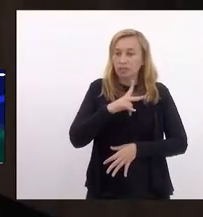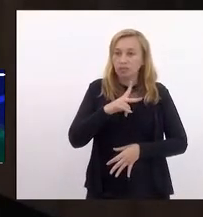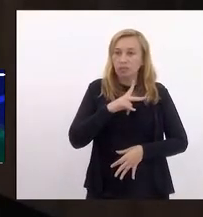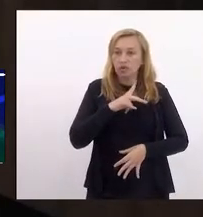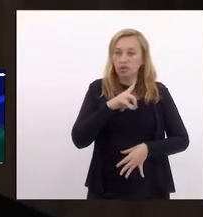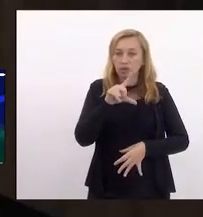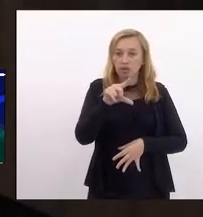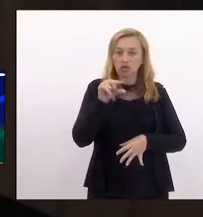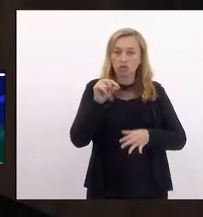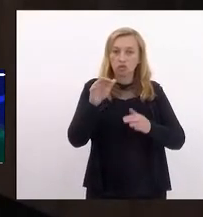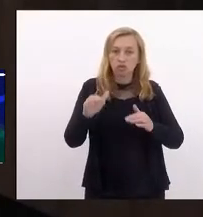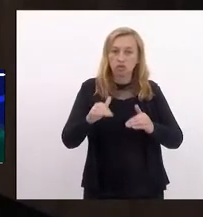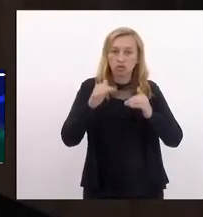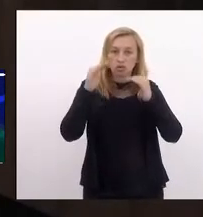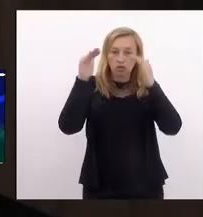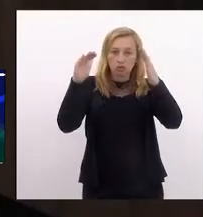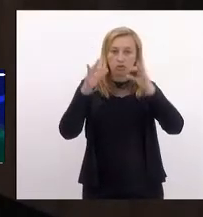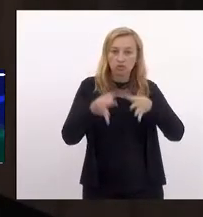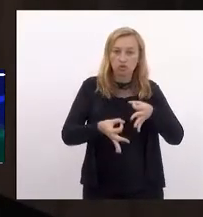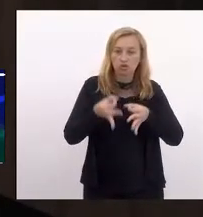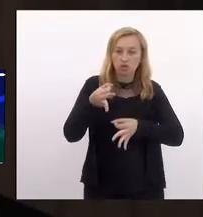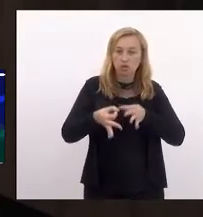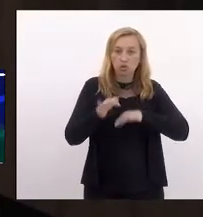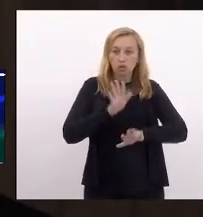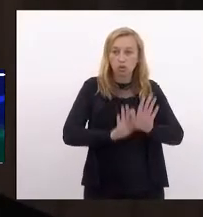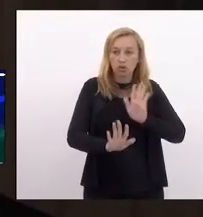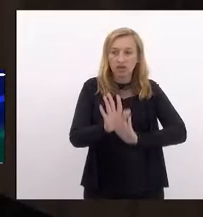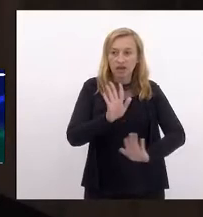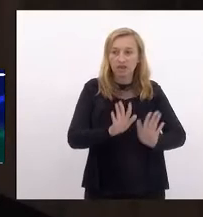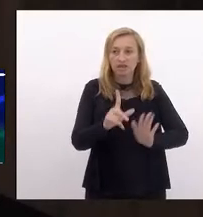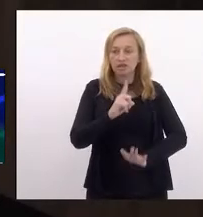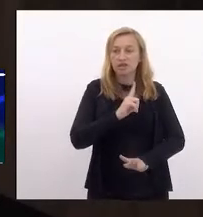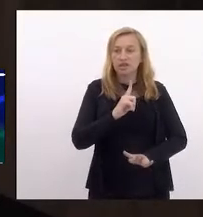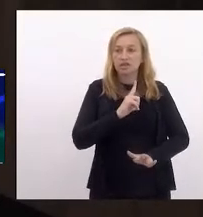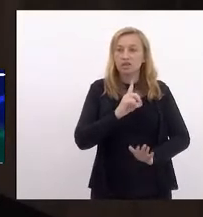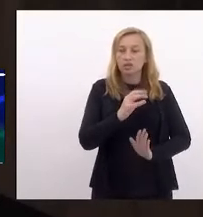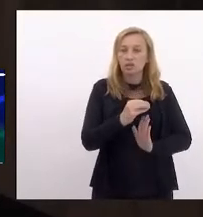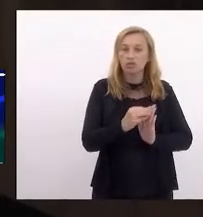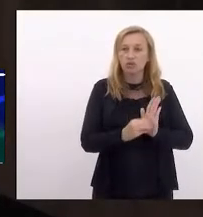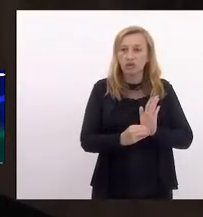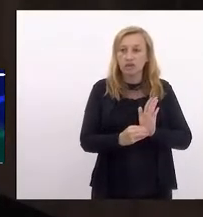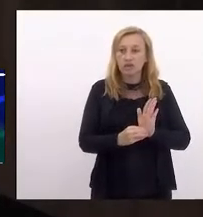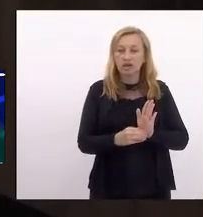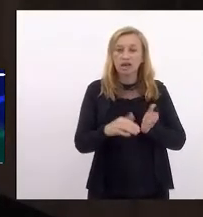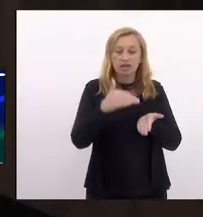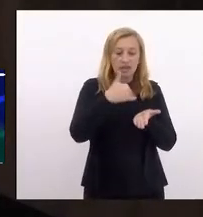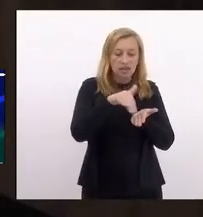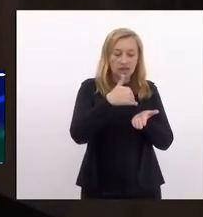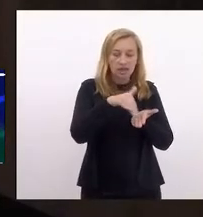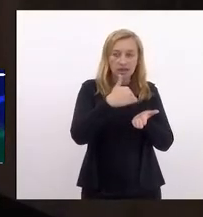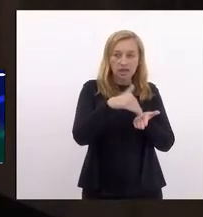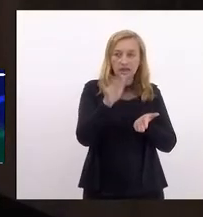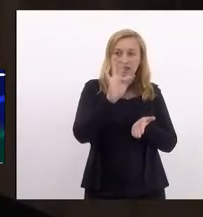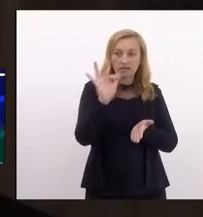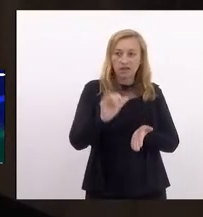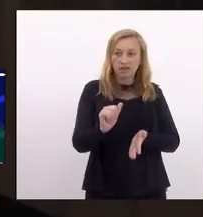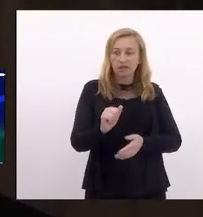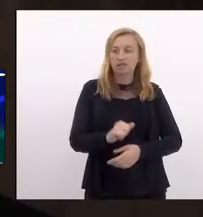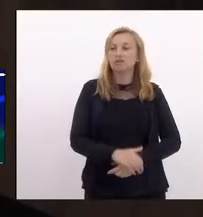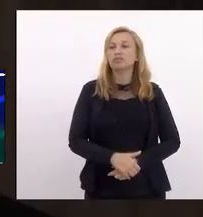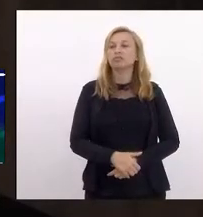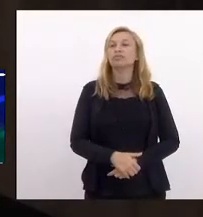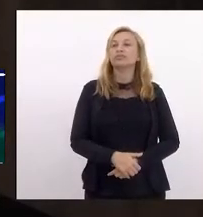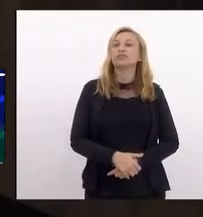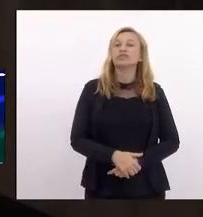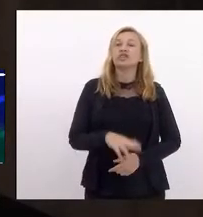decisão do supremo e tivemos o cuidado de oficiar a secretaria de fazenda